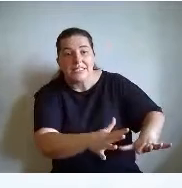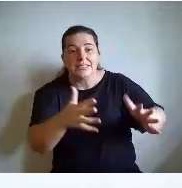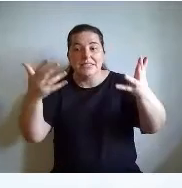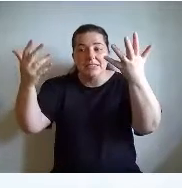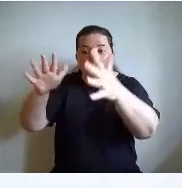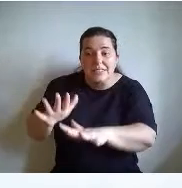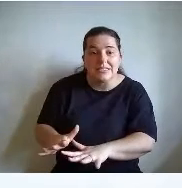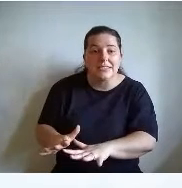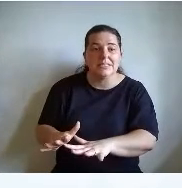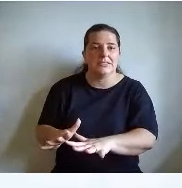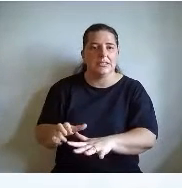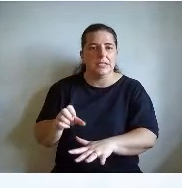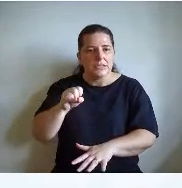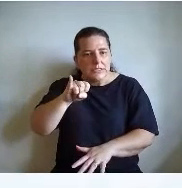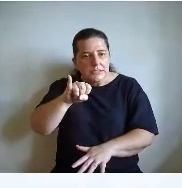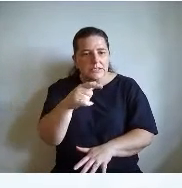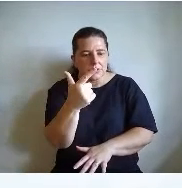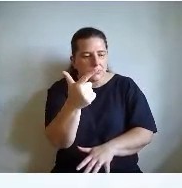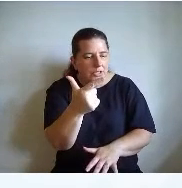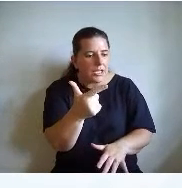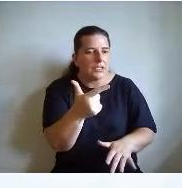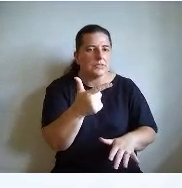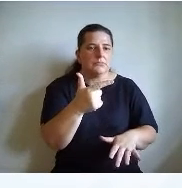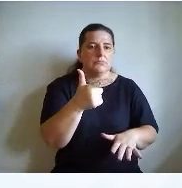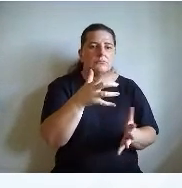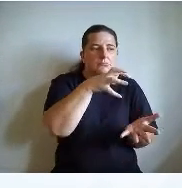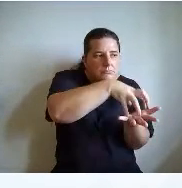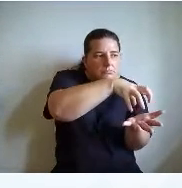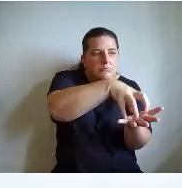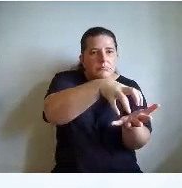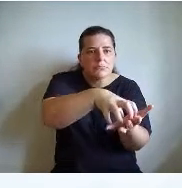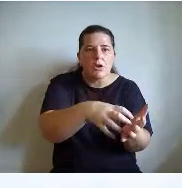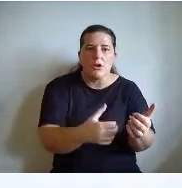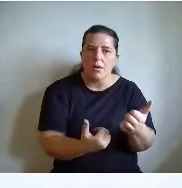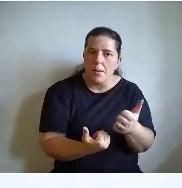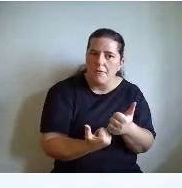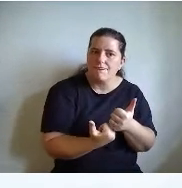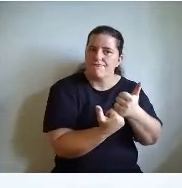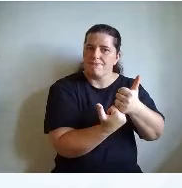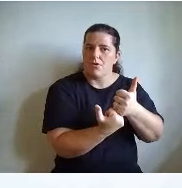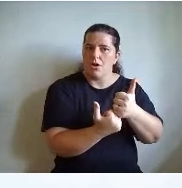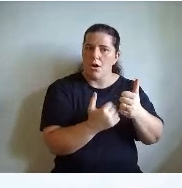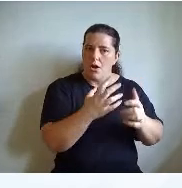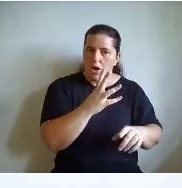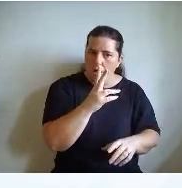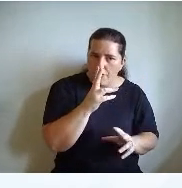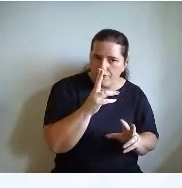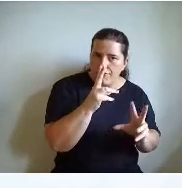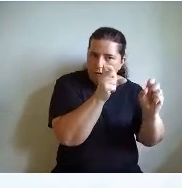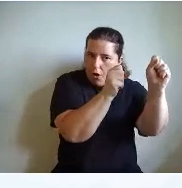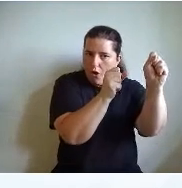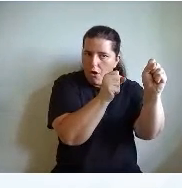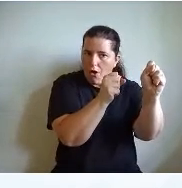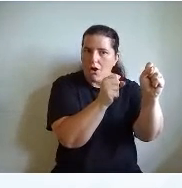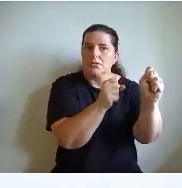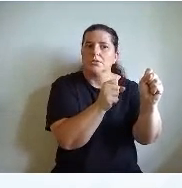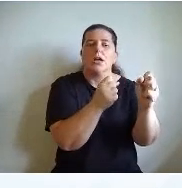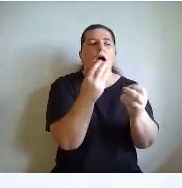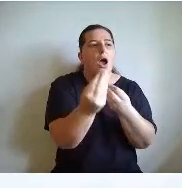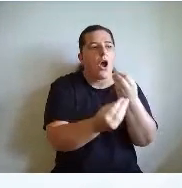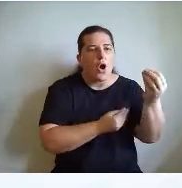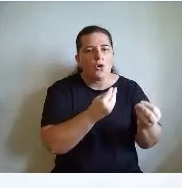instituições fortalecidas, né? Então, todo esse ataque a organizações sociais, todo o ataque ao